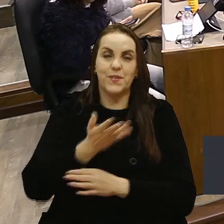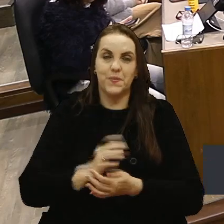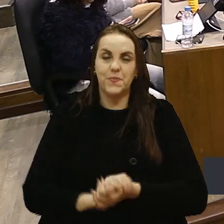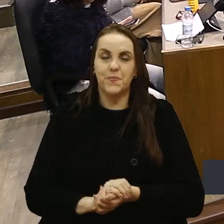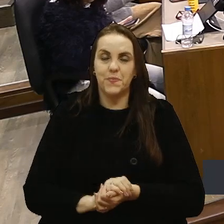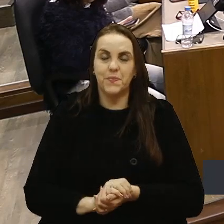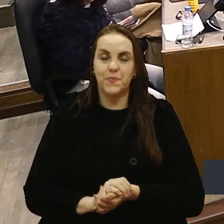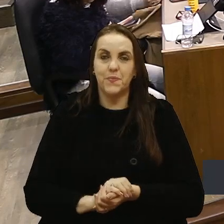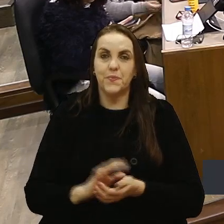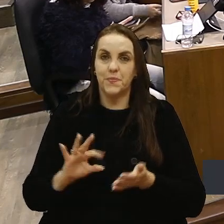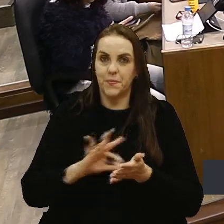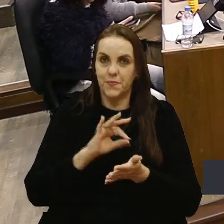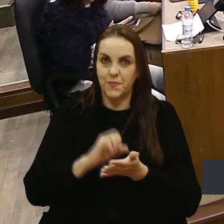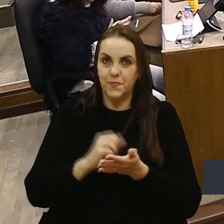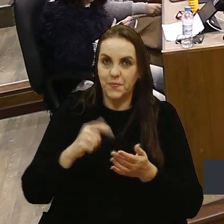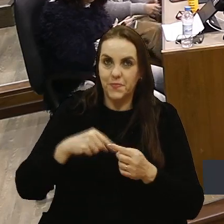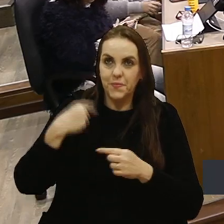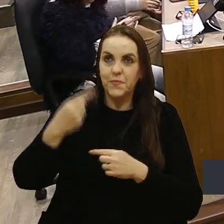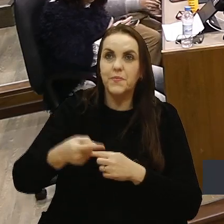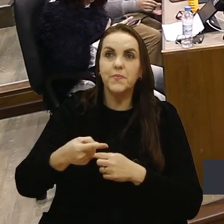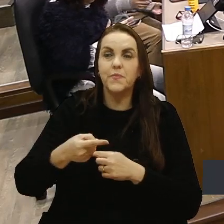inscrito, vereador Sandro Fantinel.